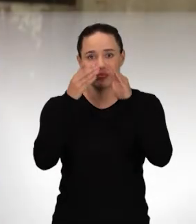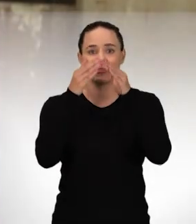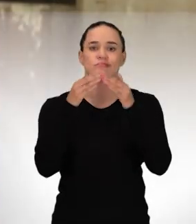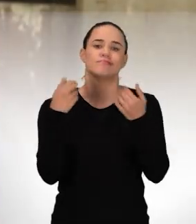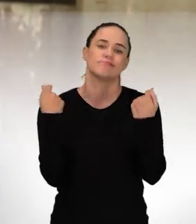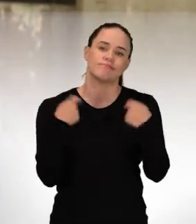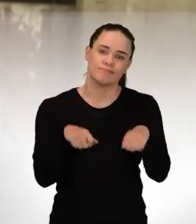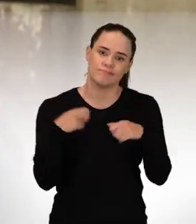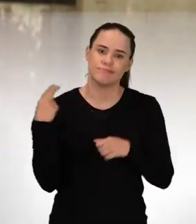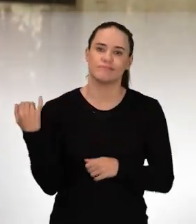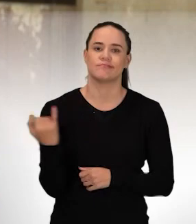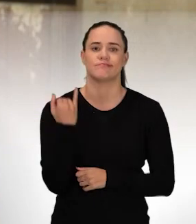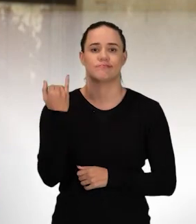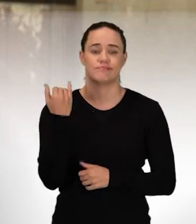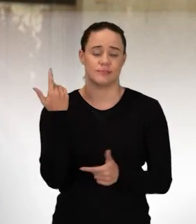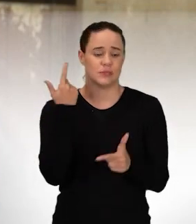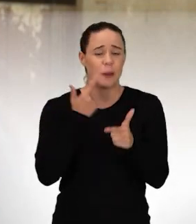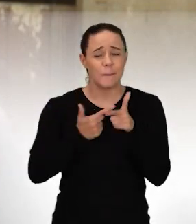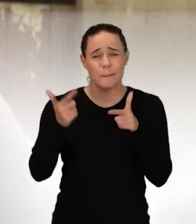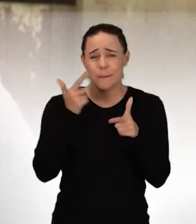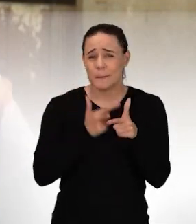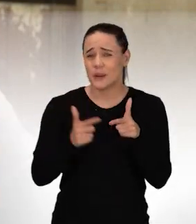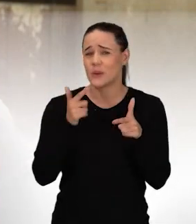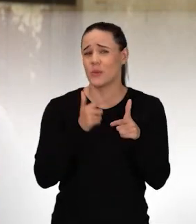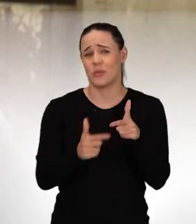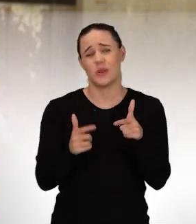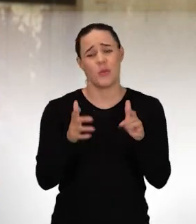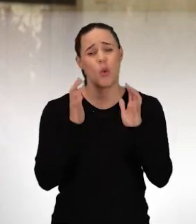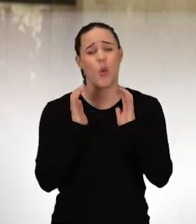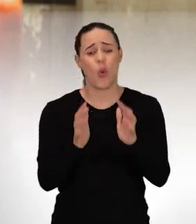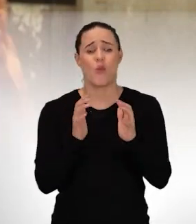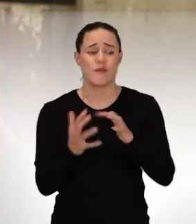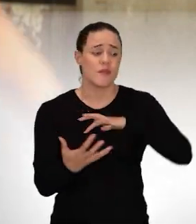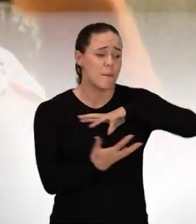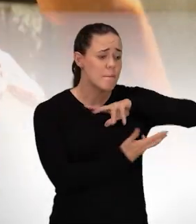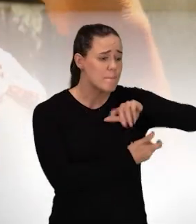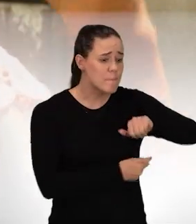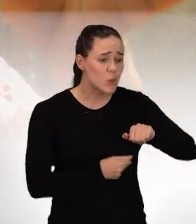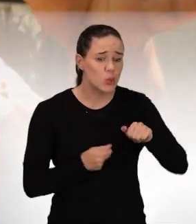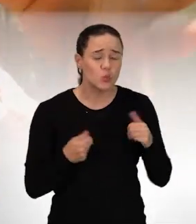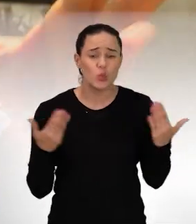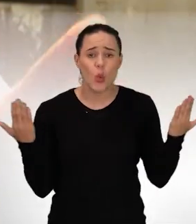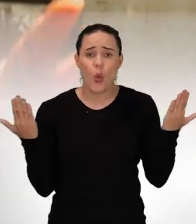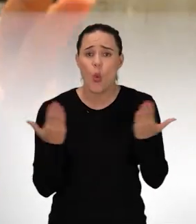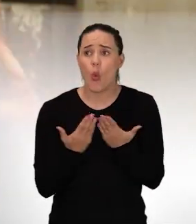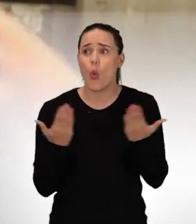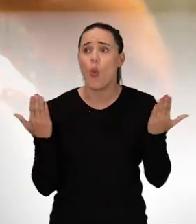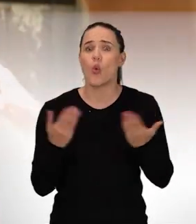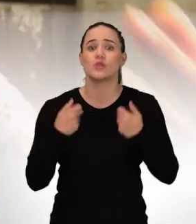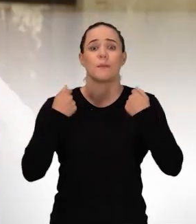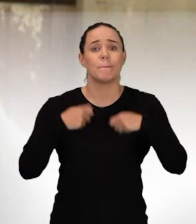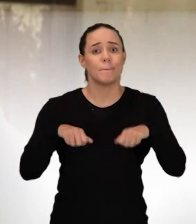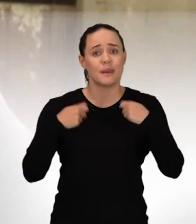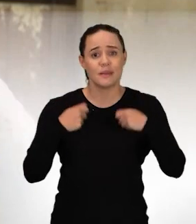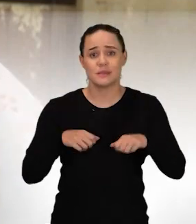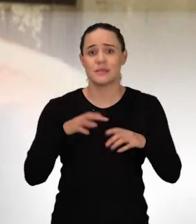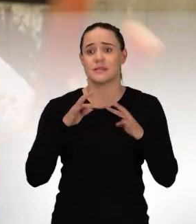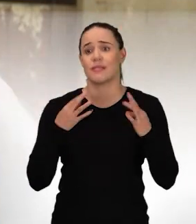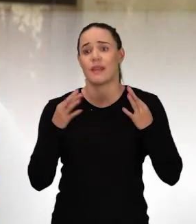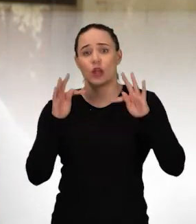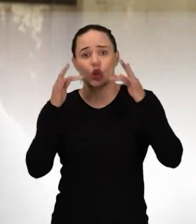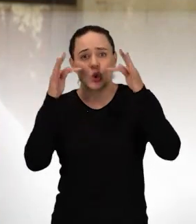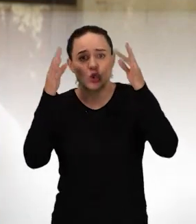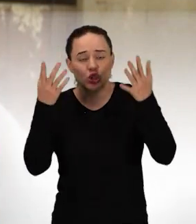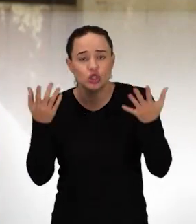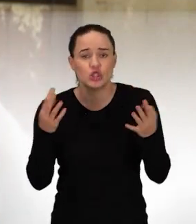É um problemão para a gente conviver nesse mundo que hoje tudo é digital, tudo